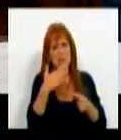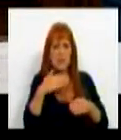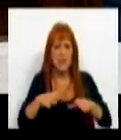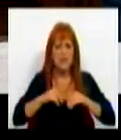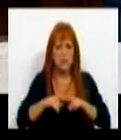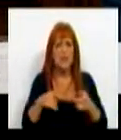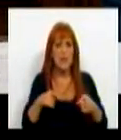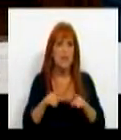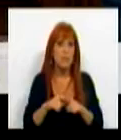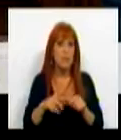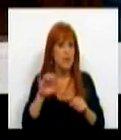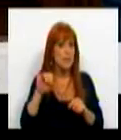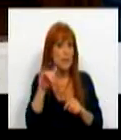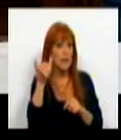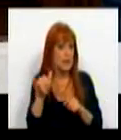aceitáveis.